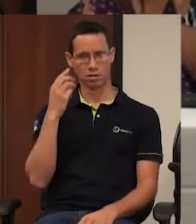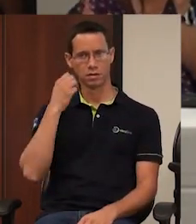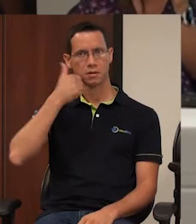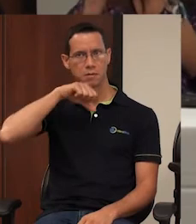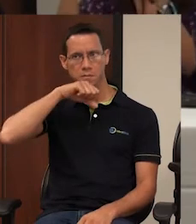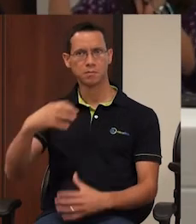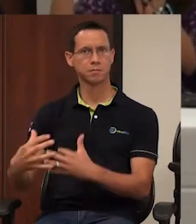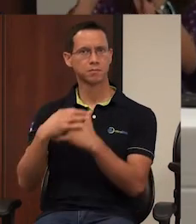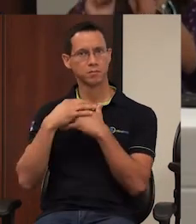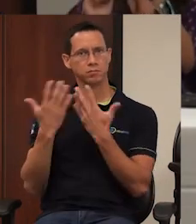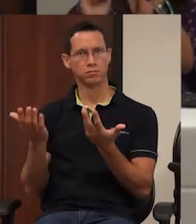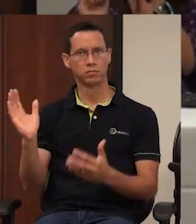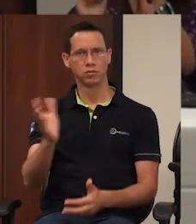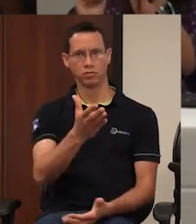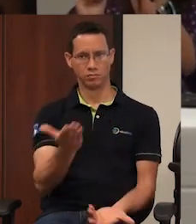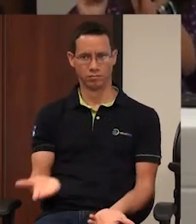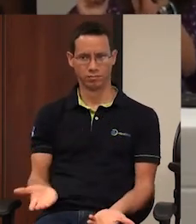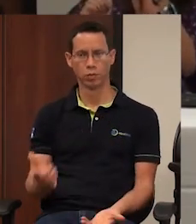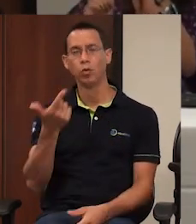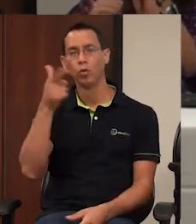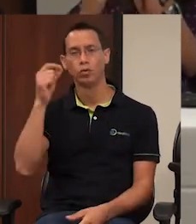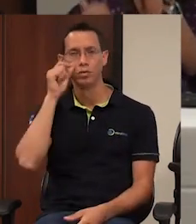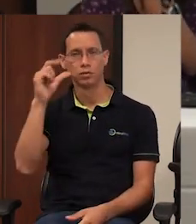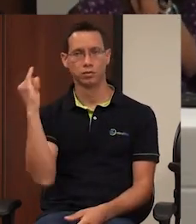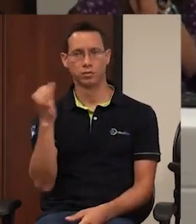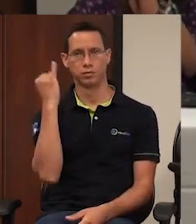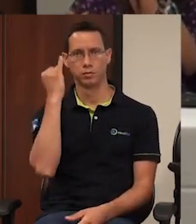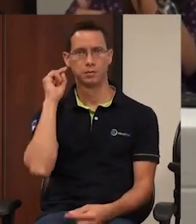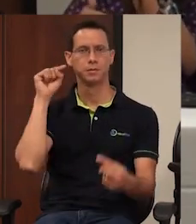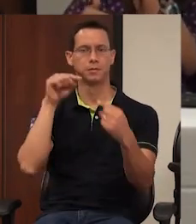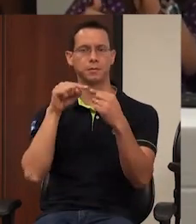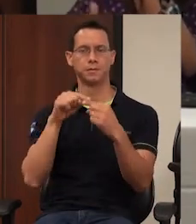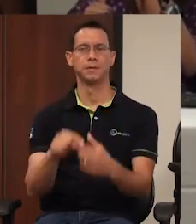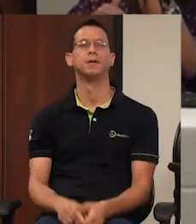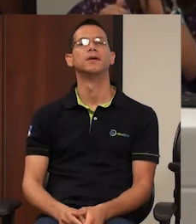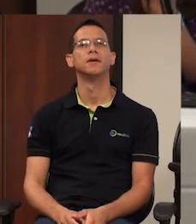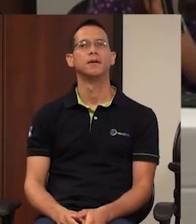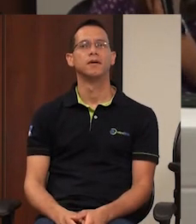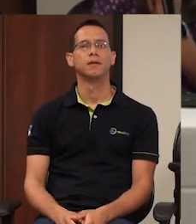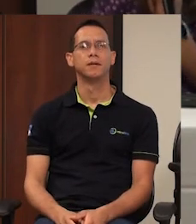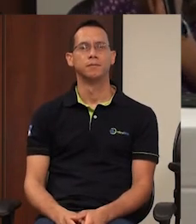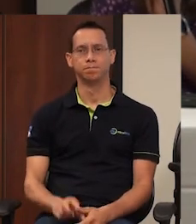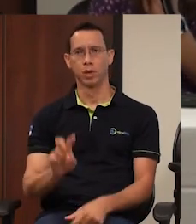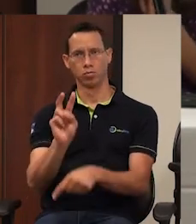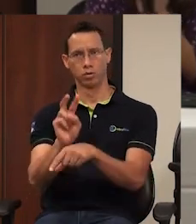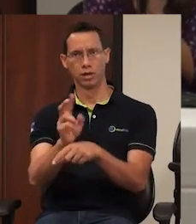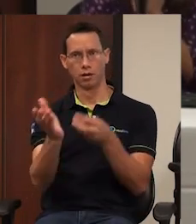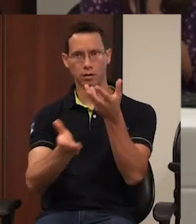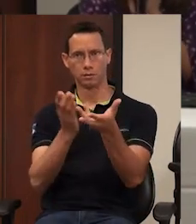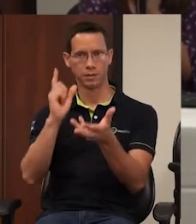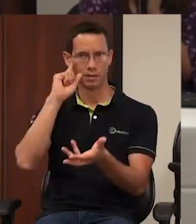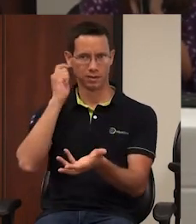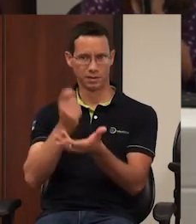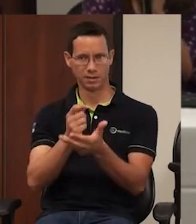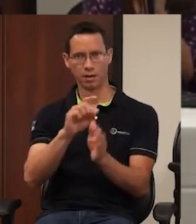anos? Outra coisa interessante também, em relação a curatela e a tomada de